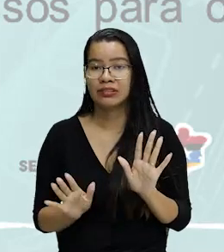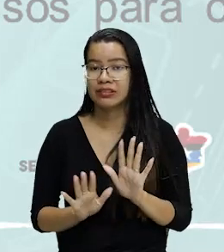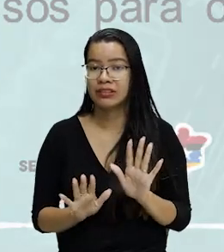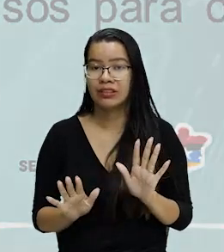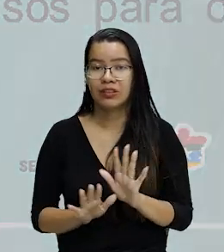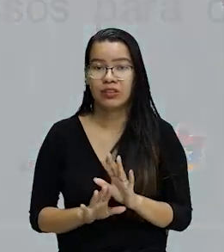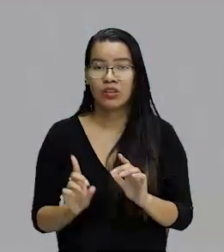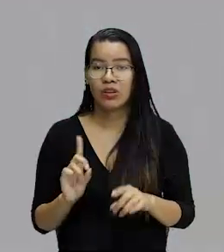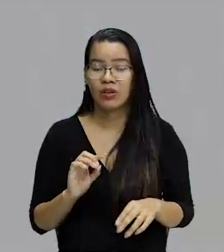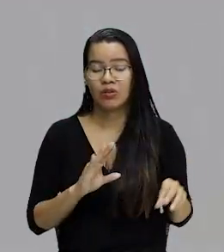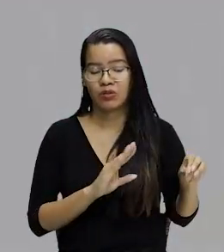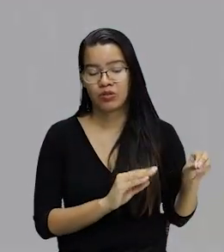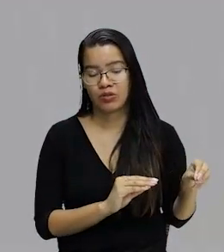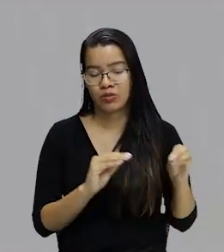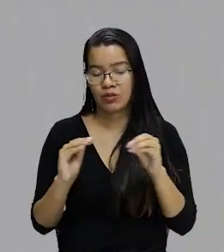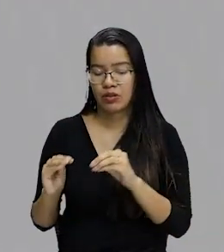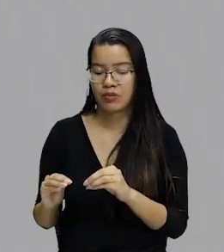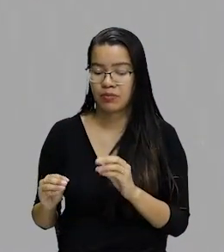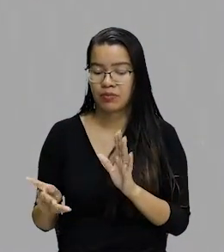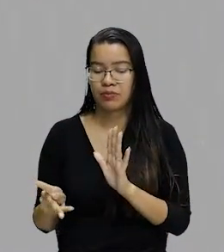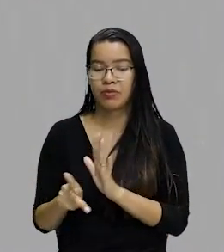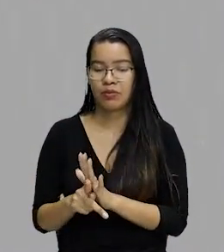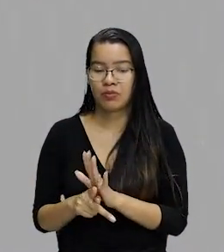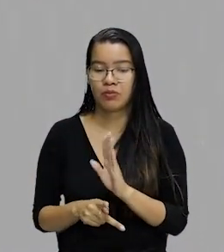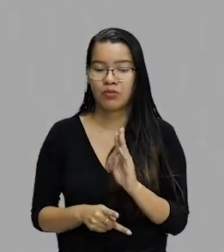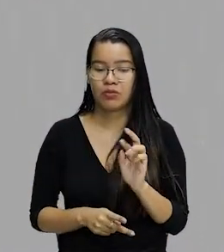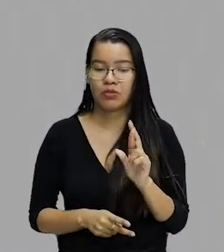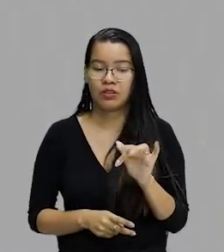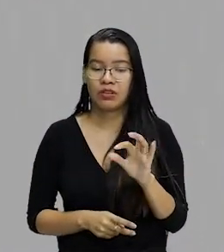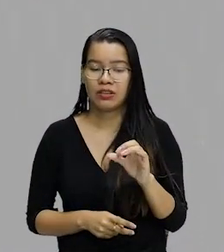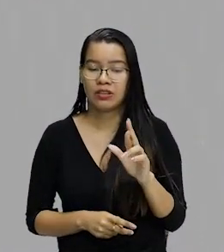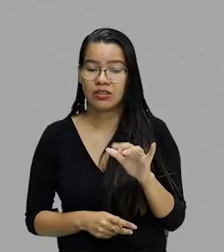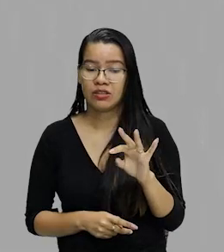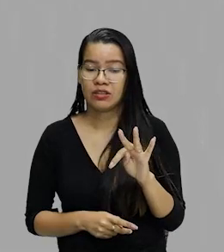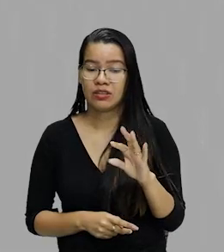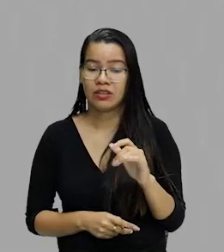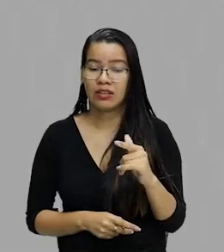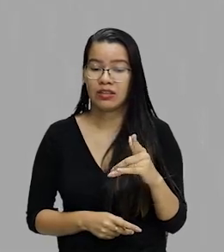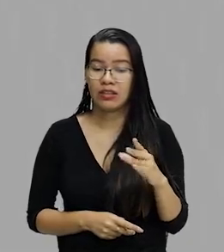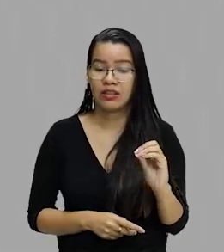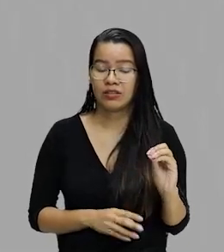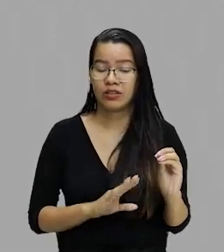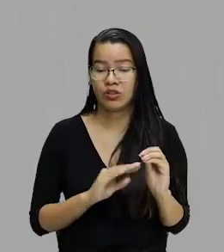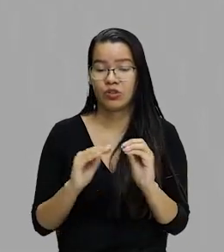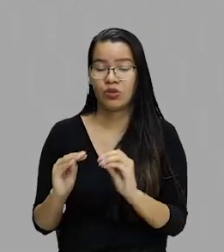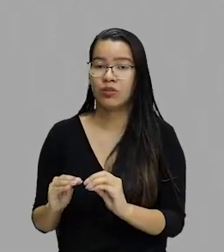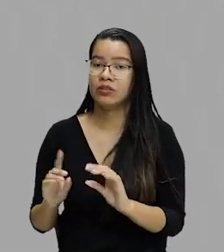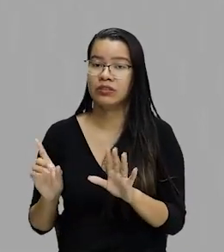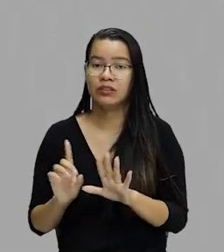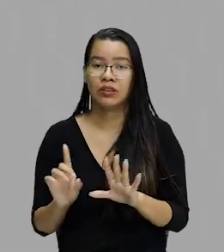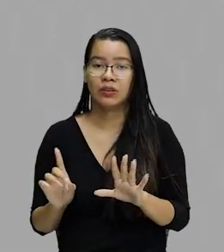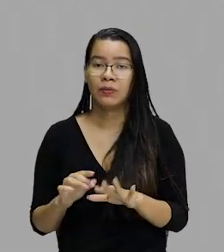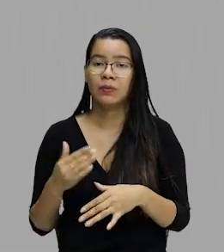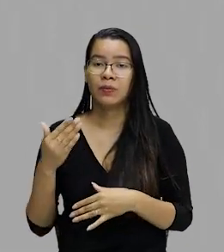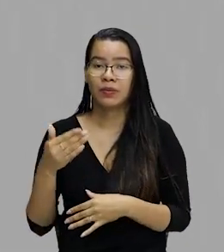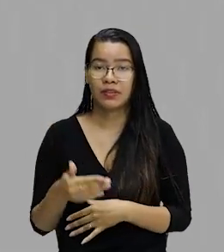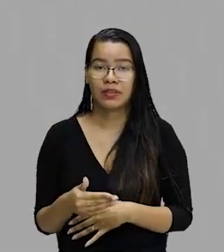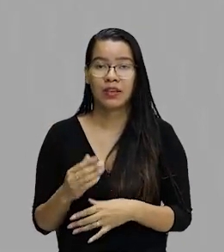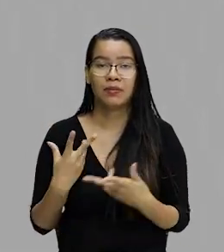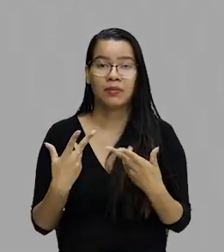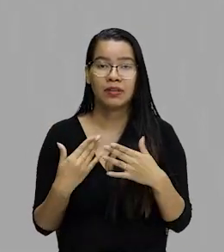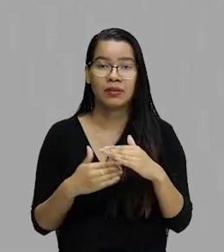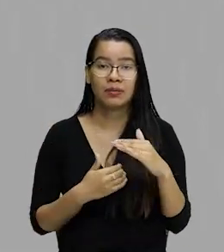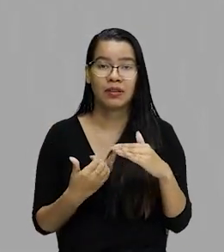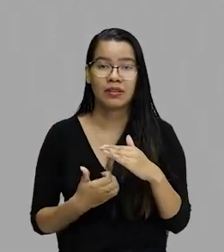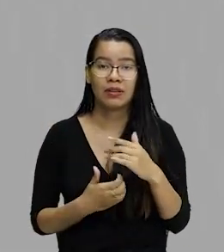deslocamento claro, da própria burocracia, essa burocracia sendo colocada numa outra instância. Não, ela ainda está presente na mesma empresa, mas ela tem